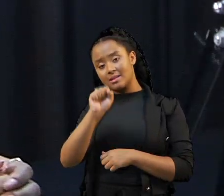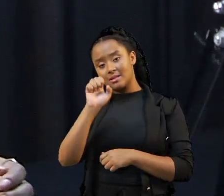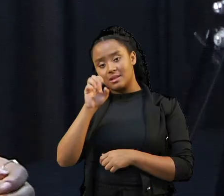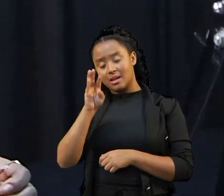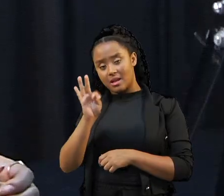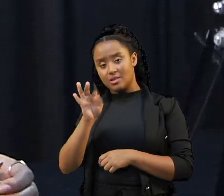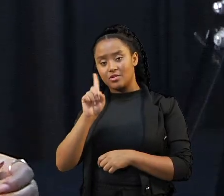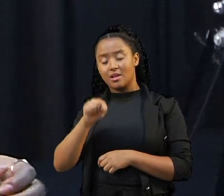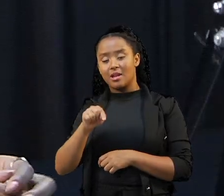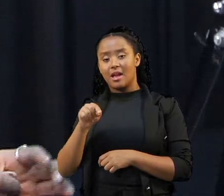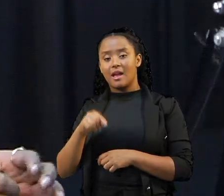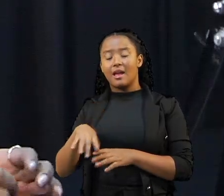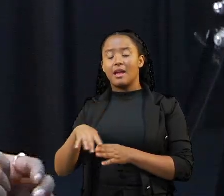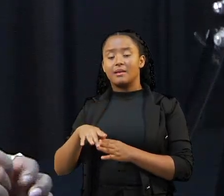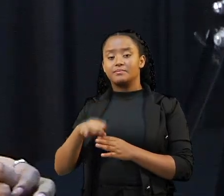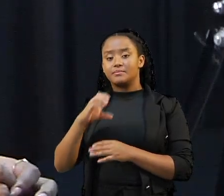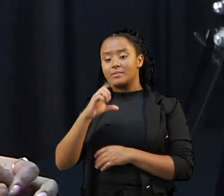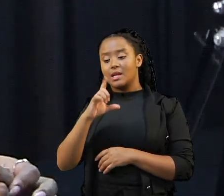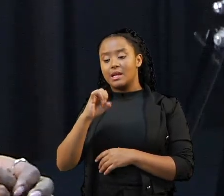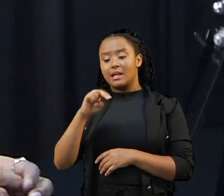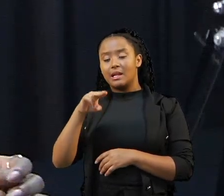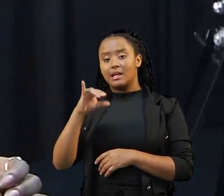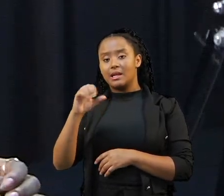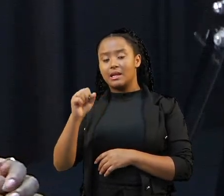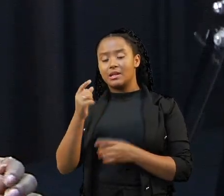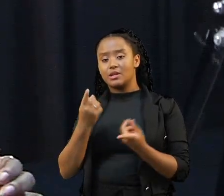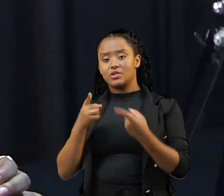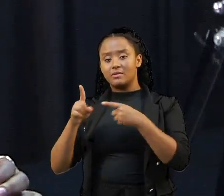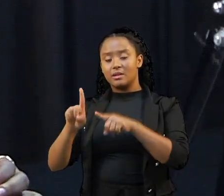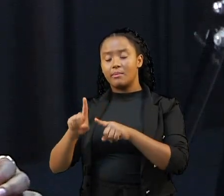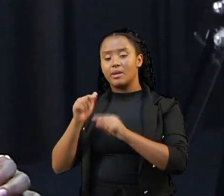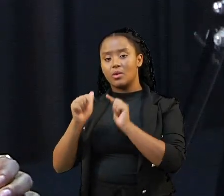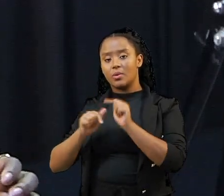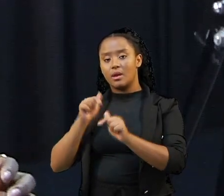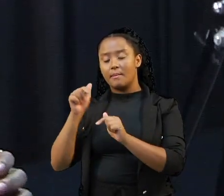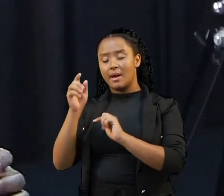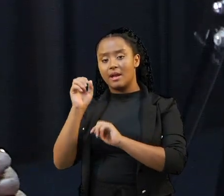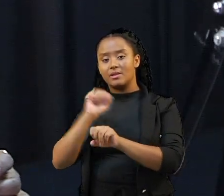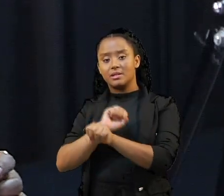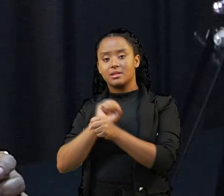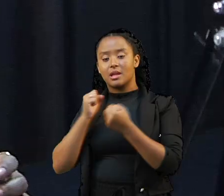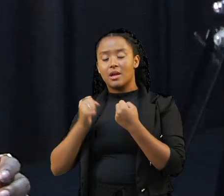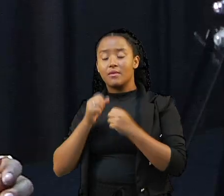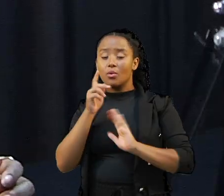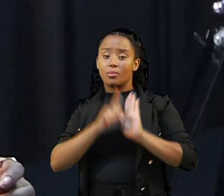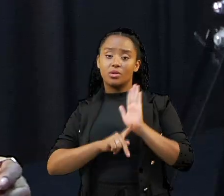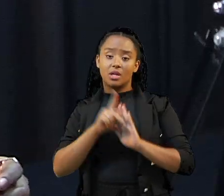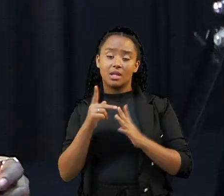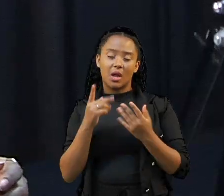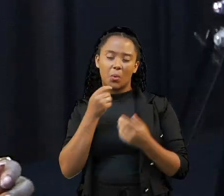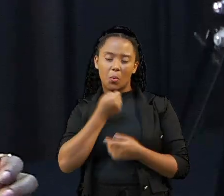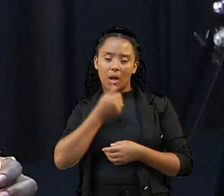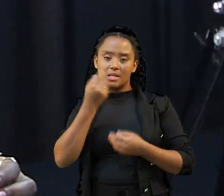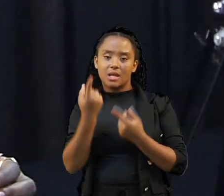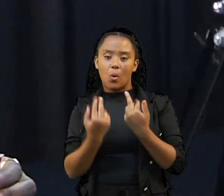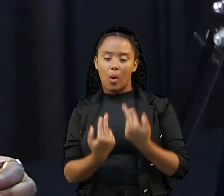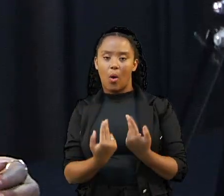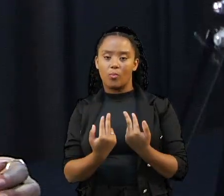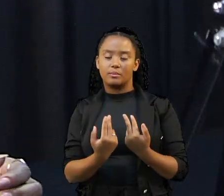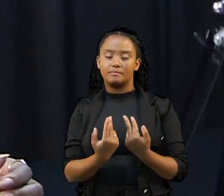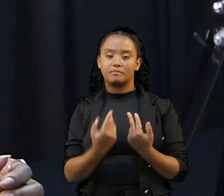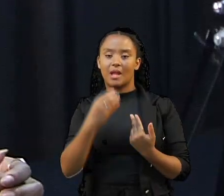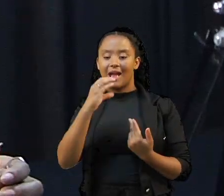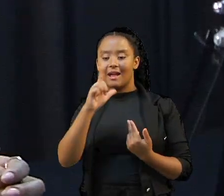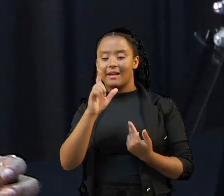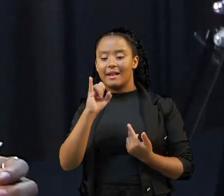SET, que é a Clínica de Enfrentamento ao Trabalho Escravo. E o projeto, ele é quase uma clínica também. A gente faz